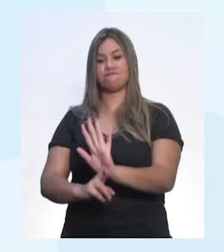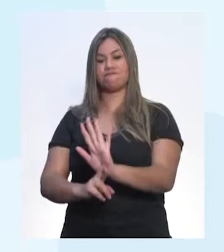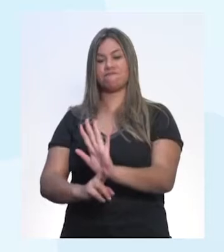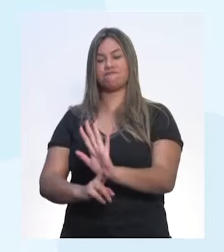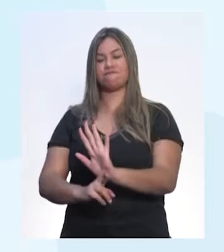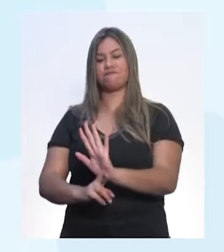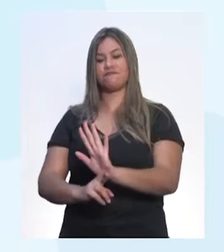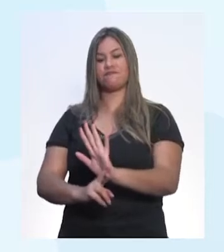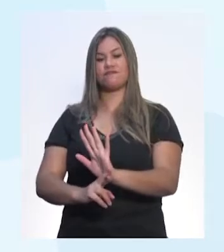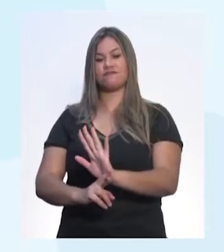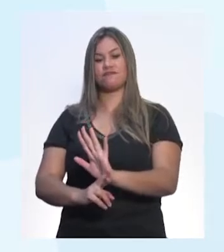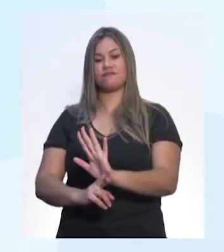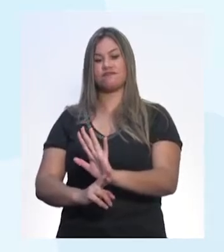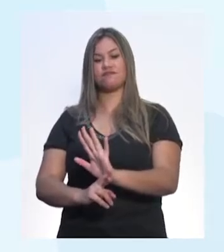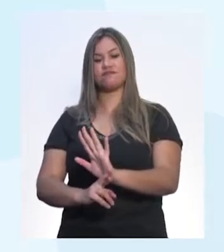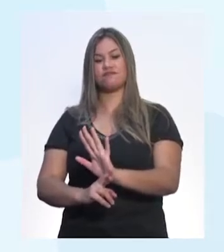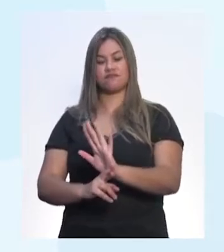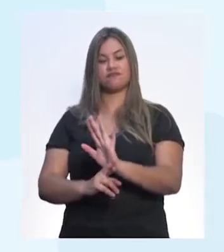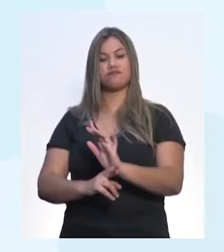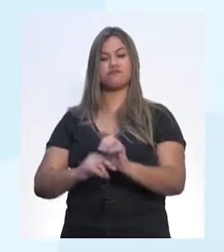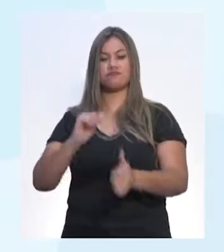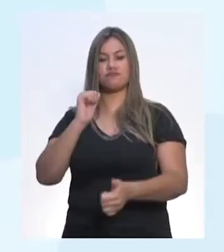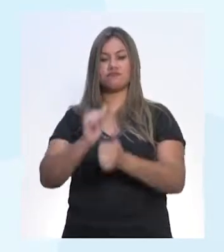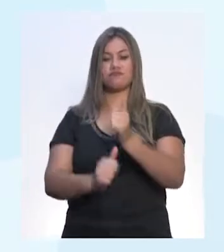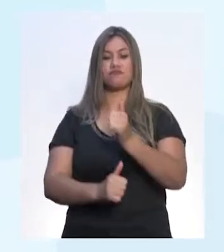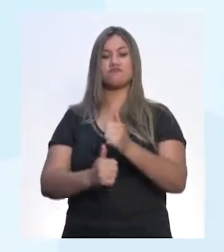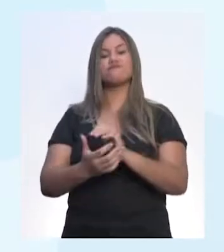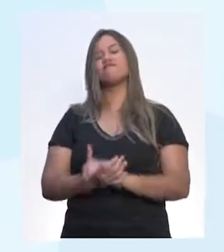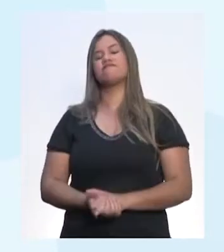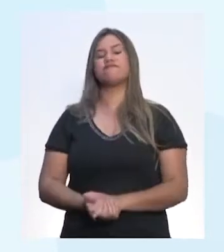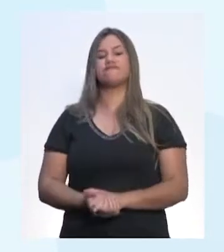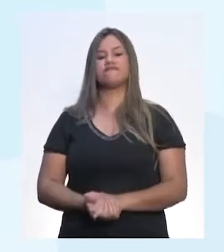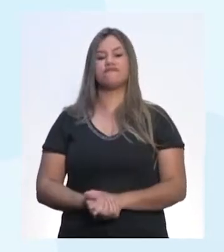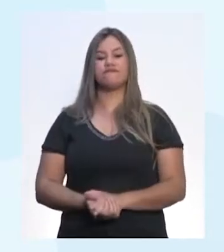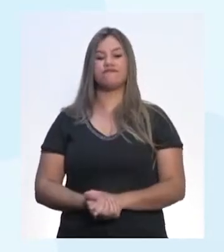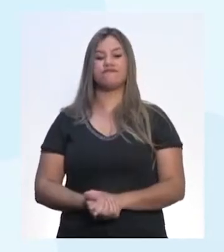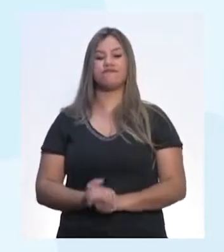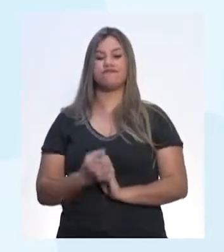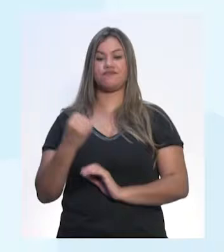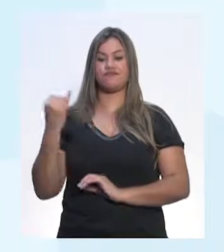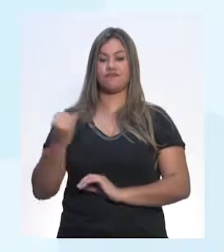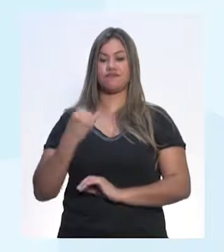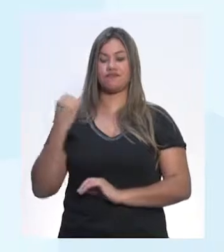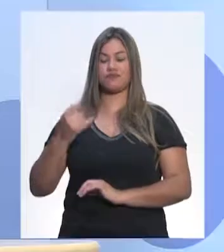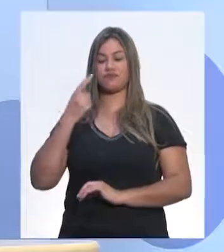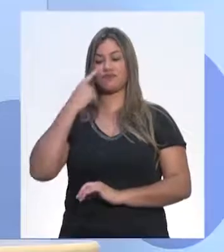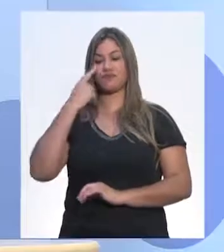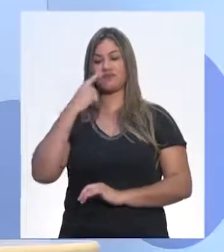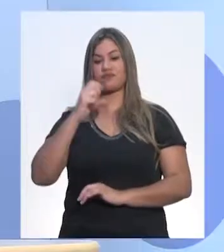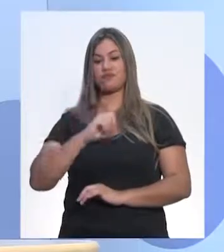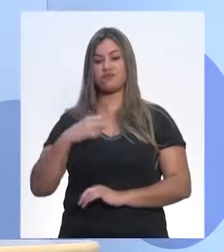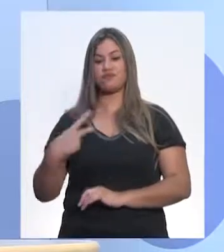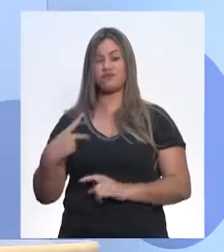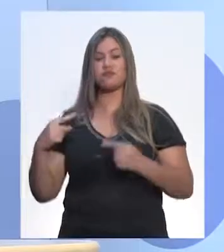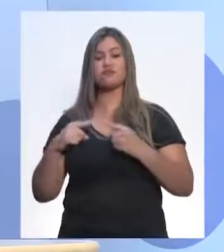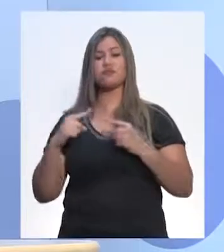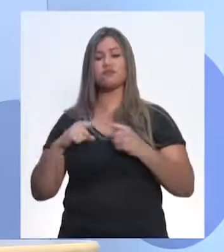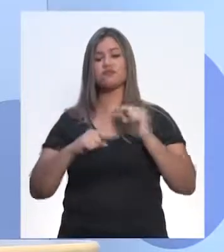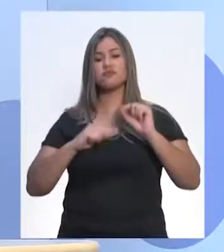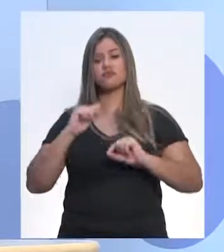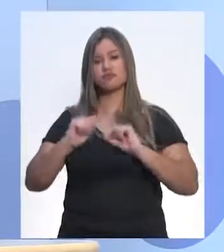representa essa situação. Muito importante nesse ver a operação, né? O que está